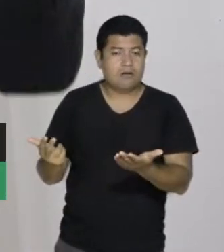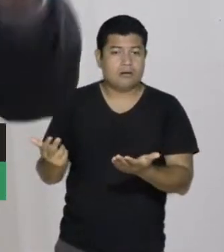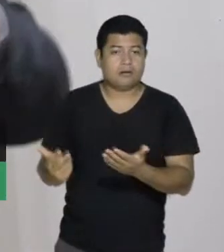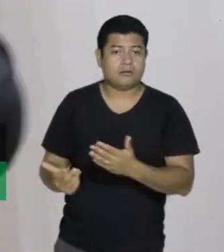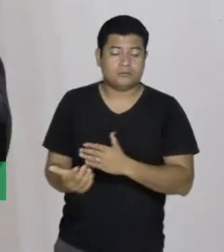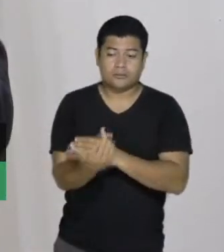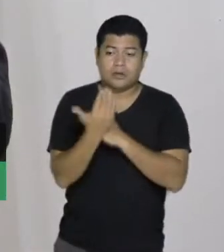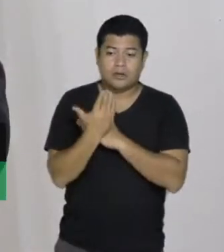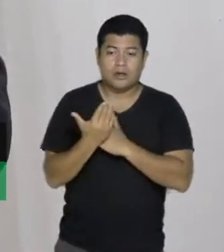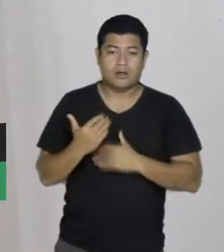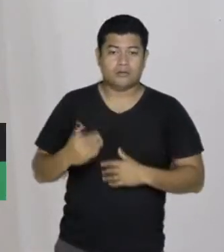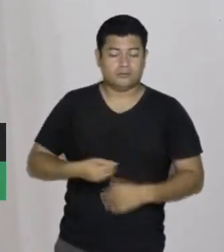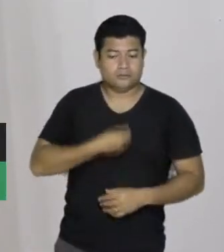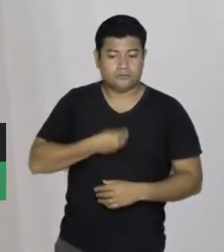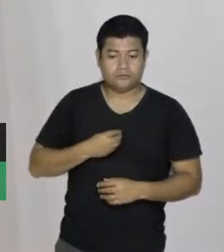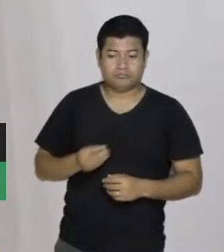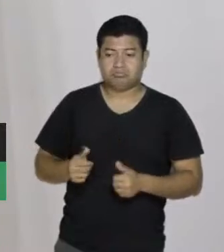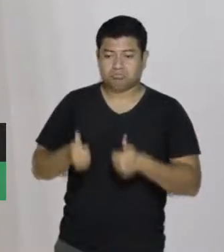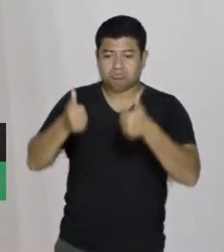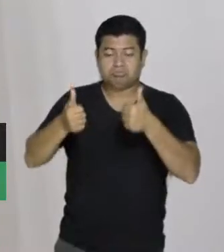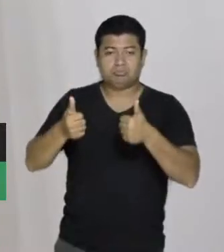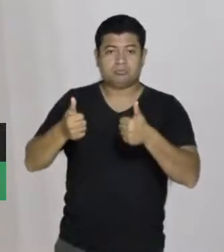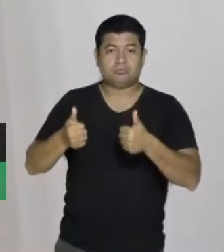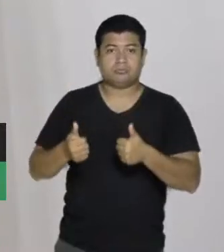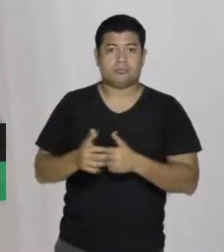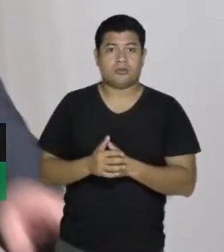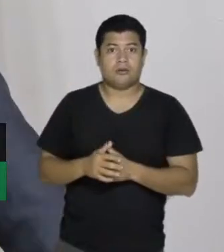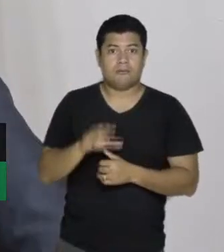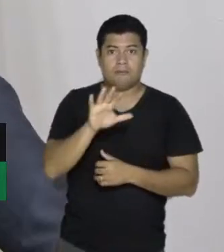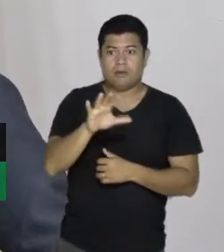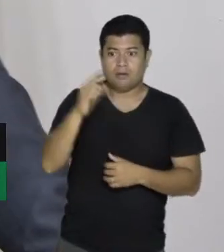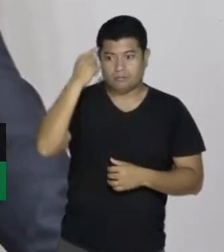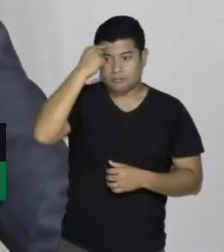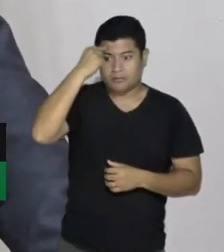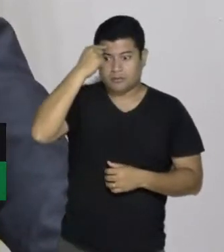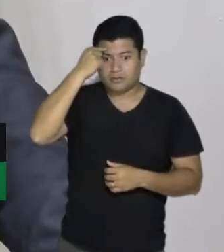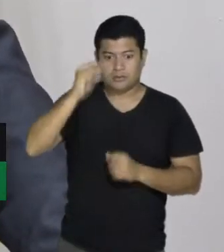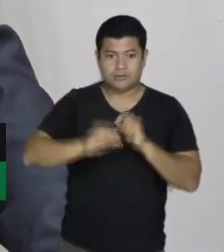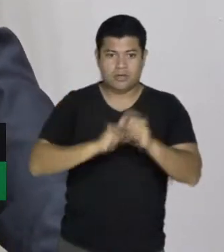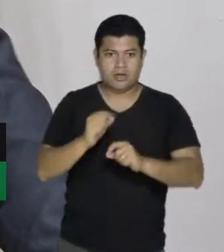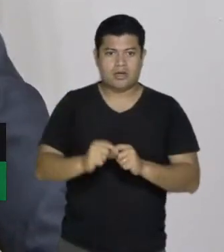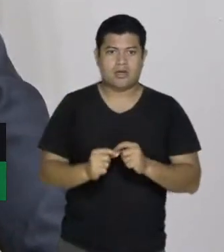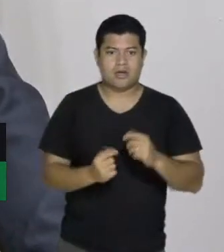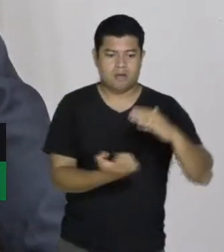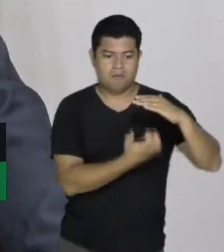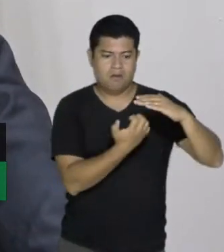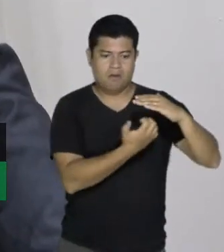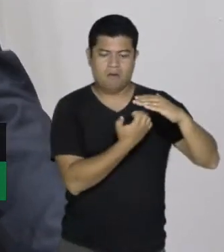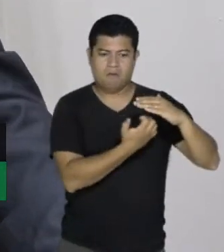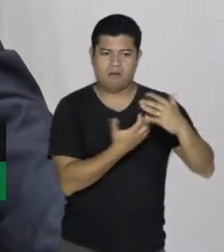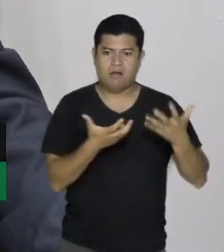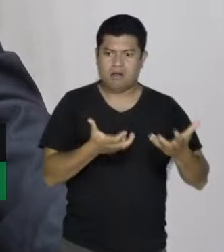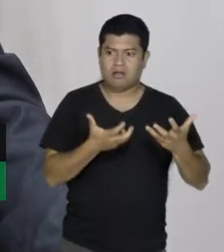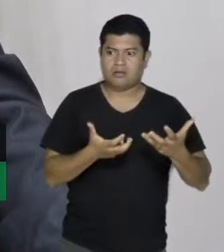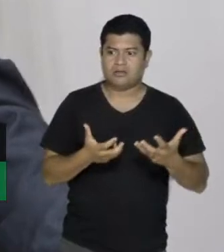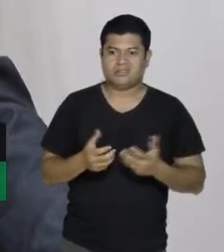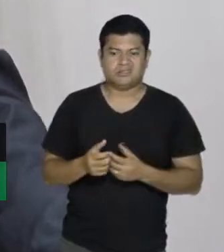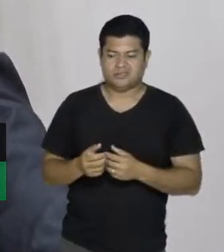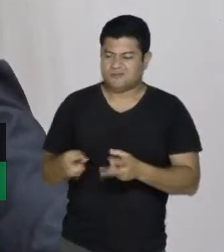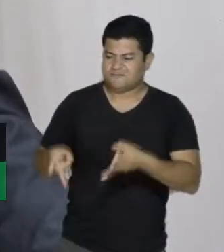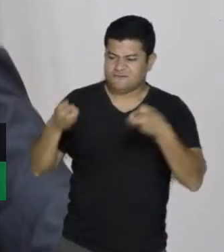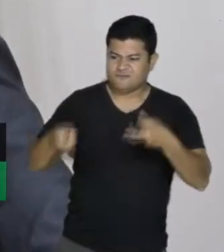energética que concentra riqueza e poder são expropriados são